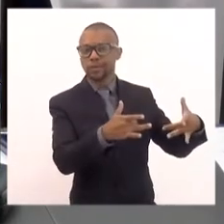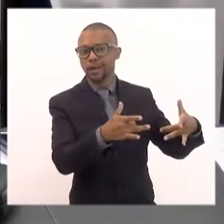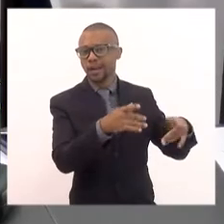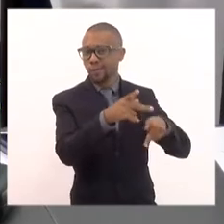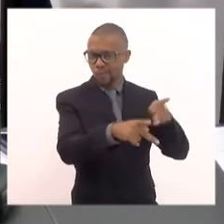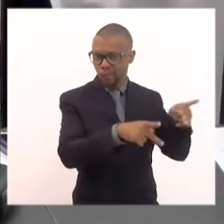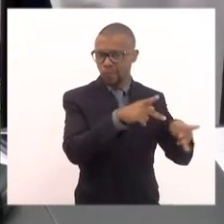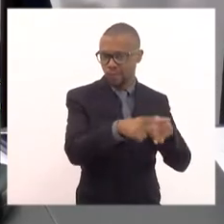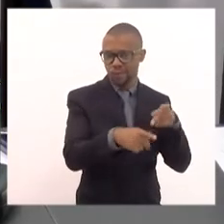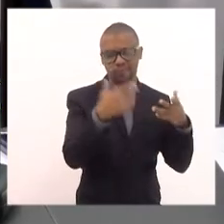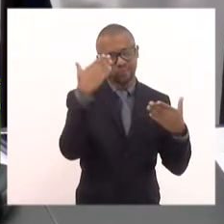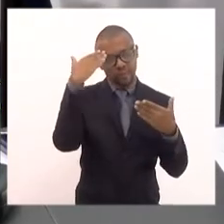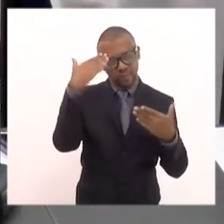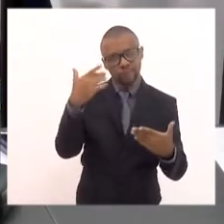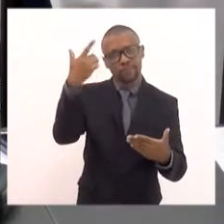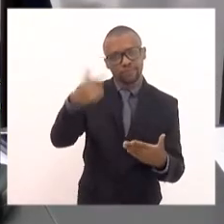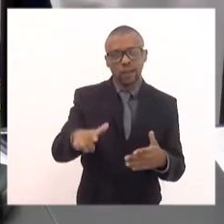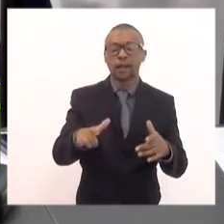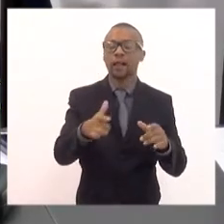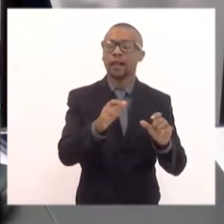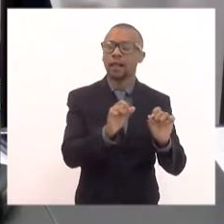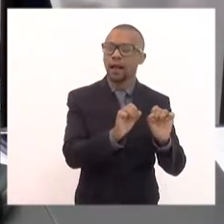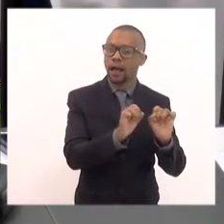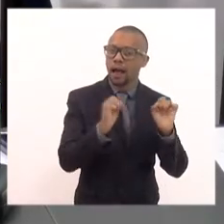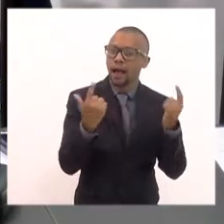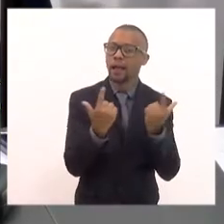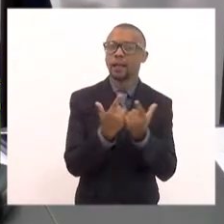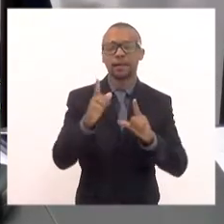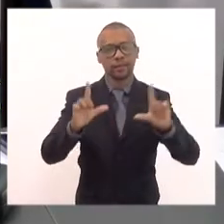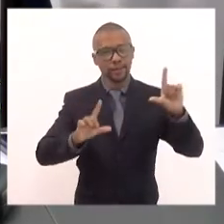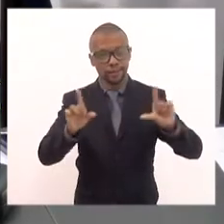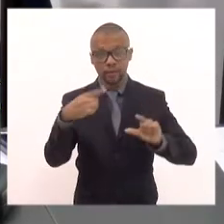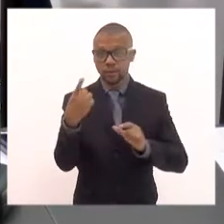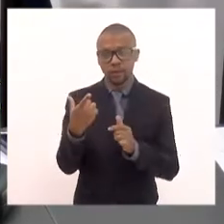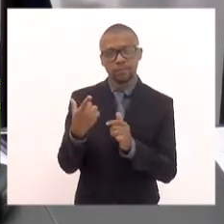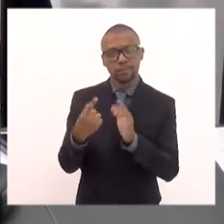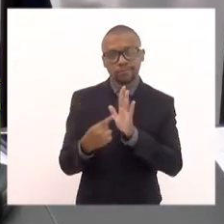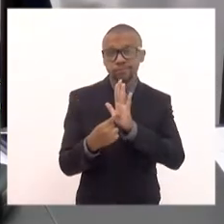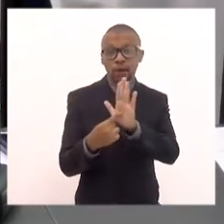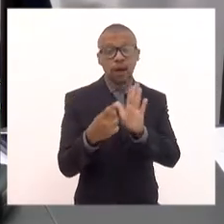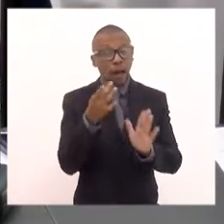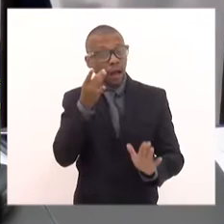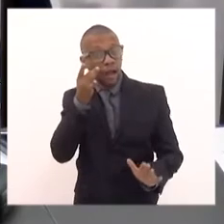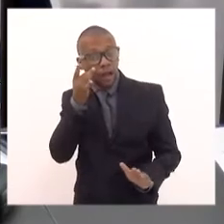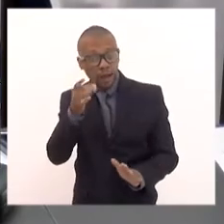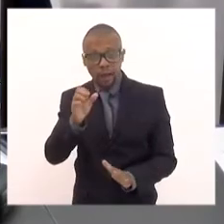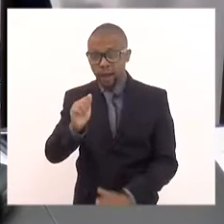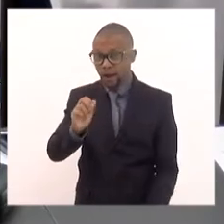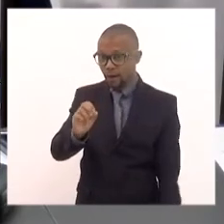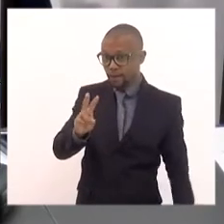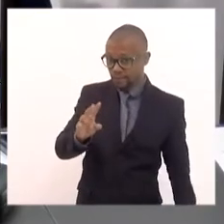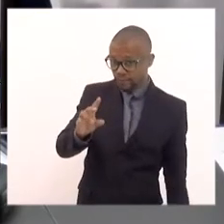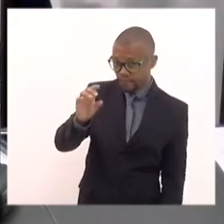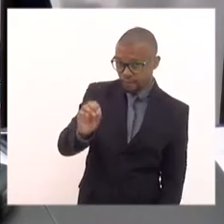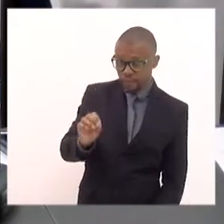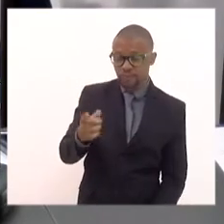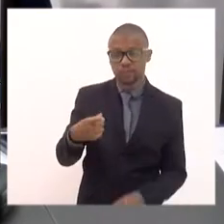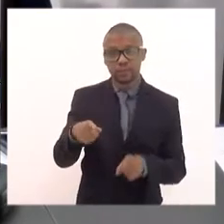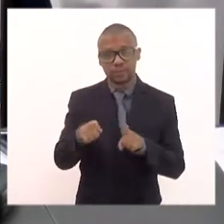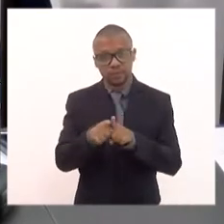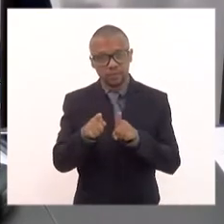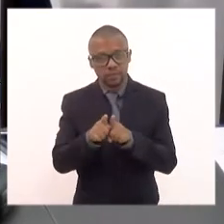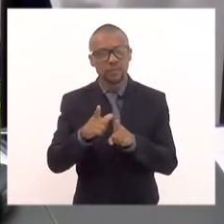agradeço mais uma vez, agradeço à TV Alerja, à equipe, estamos fazendo essa transmissão ao vivo e com os tropeções de